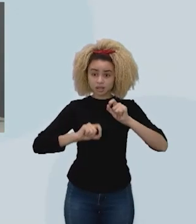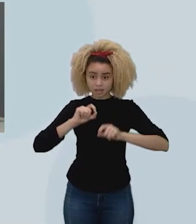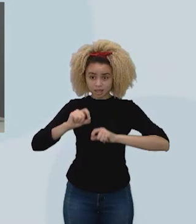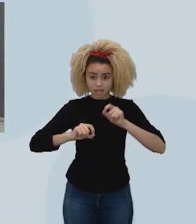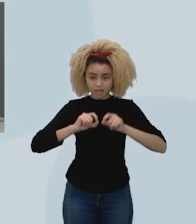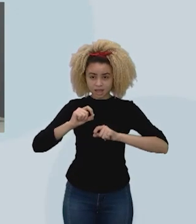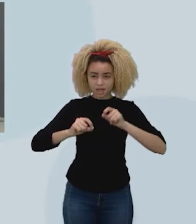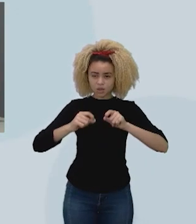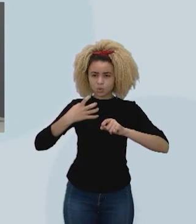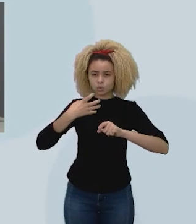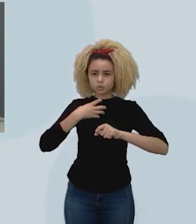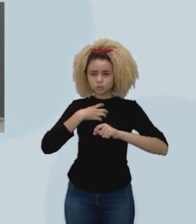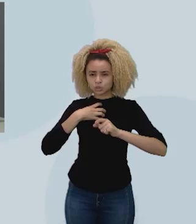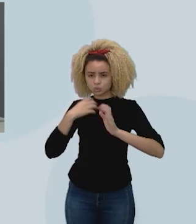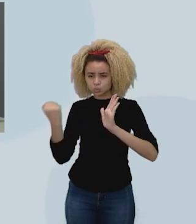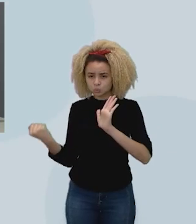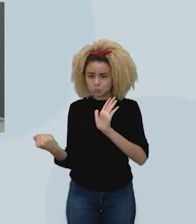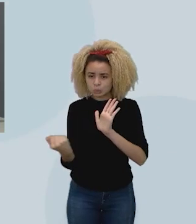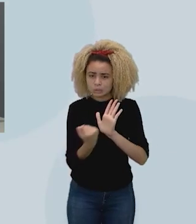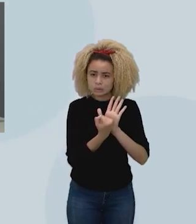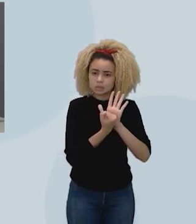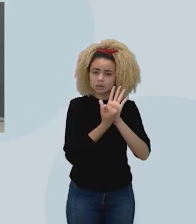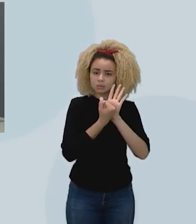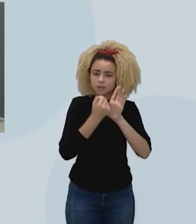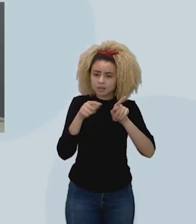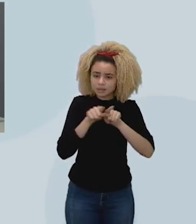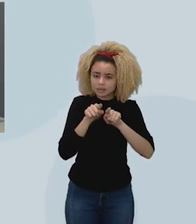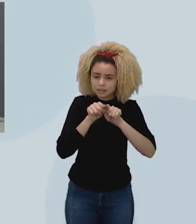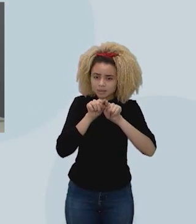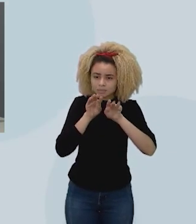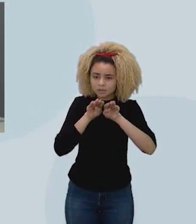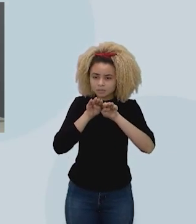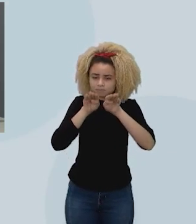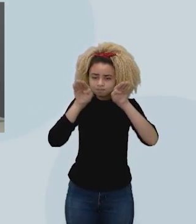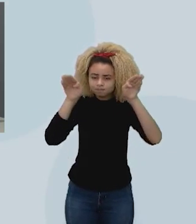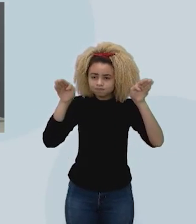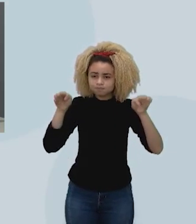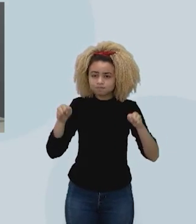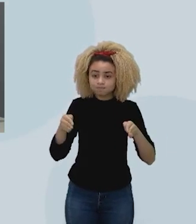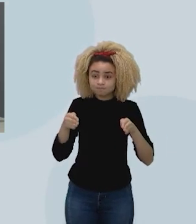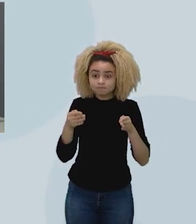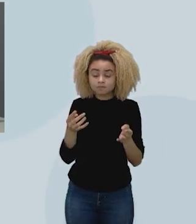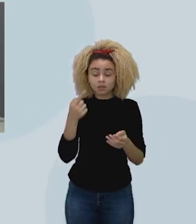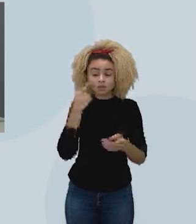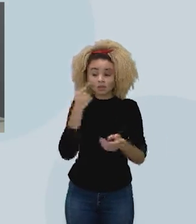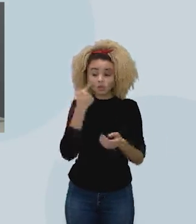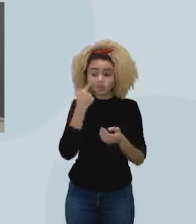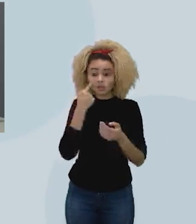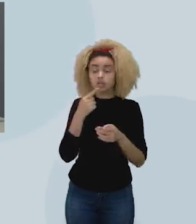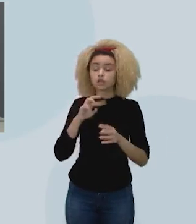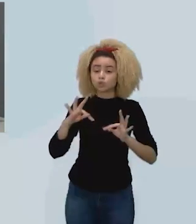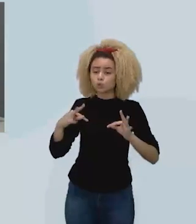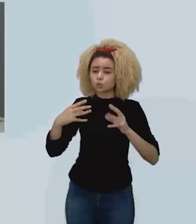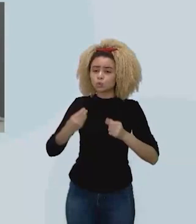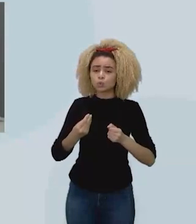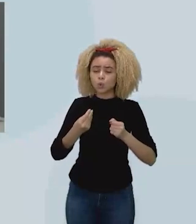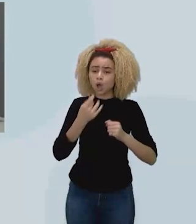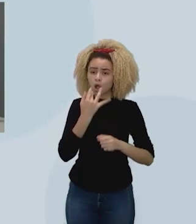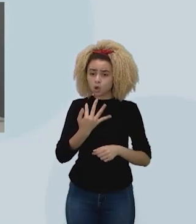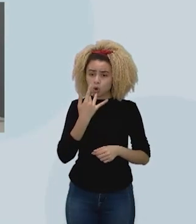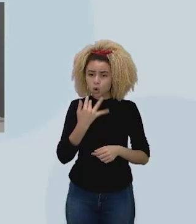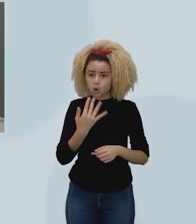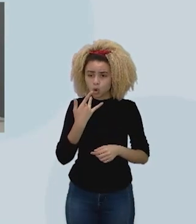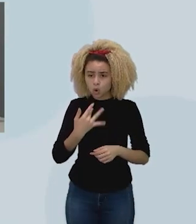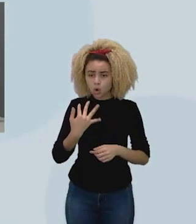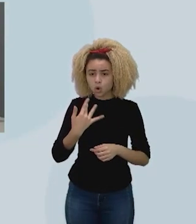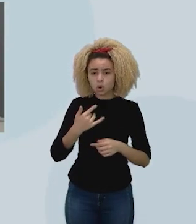da semiótica, do símbolo, e também das linhas mais clean. Tudo tinha que ser sempre em tons neutros, né, e